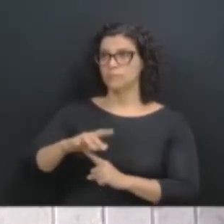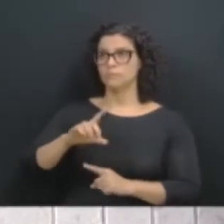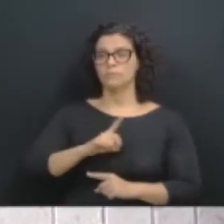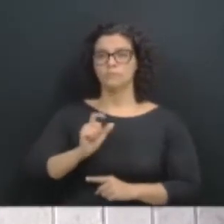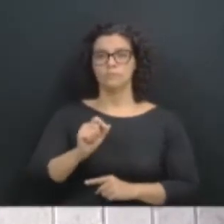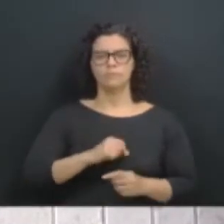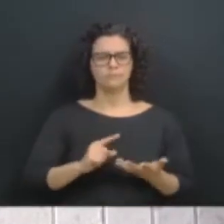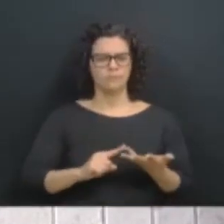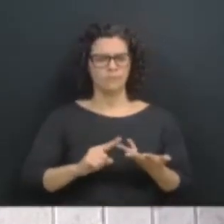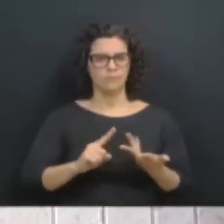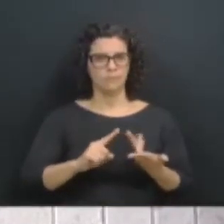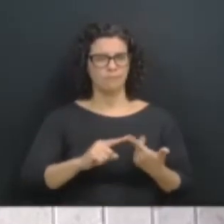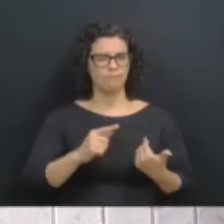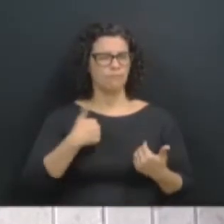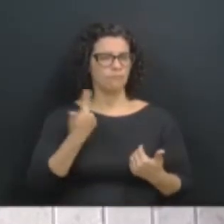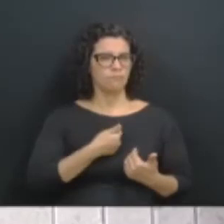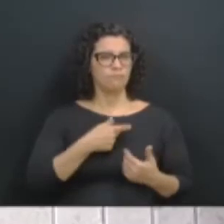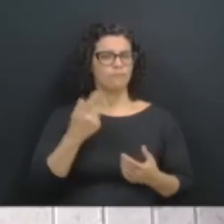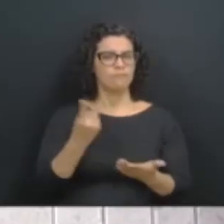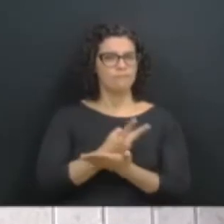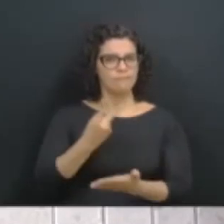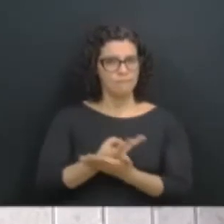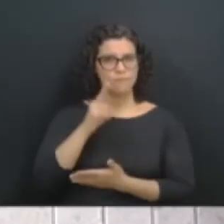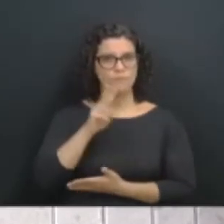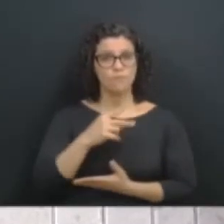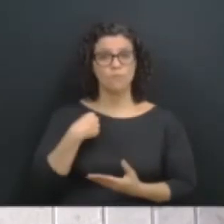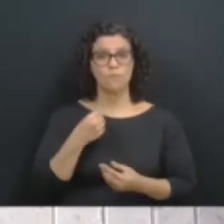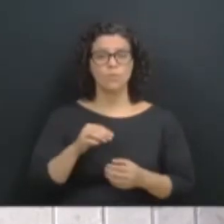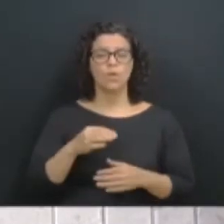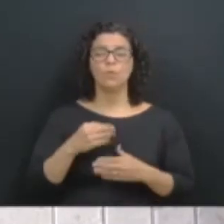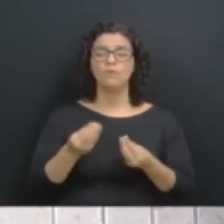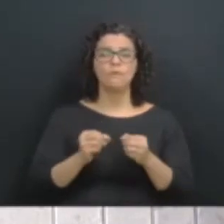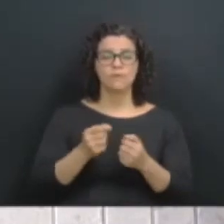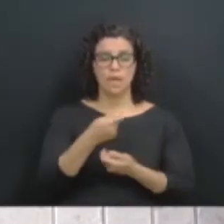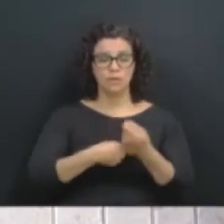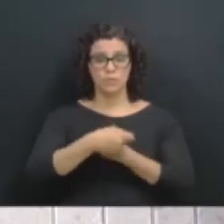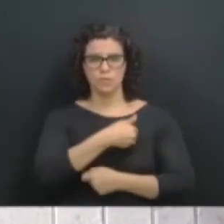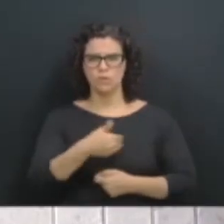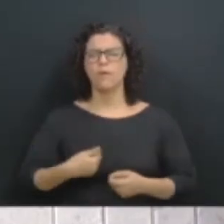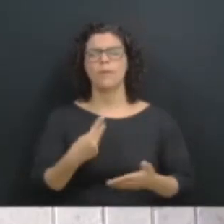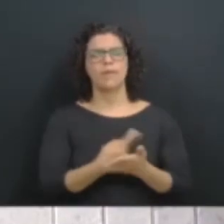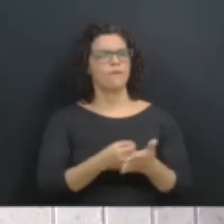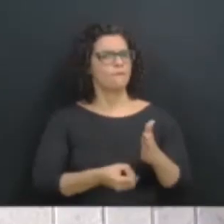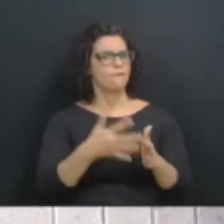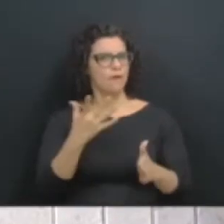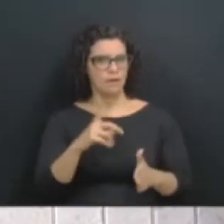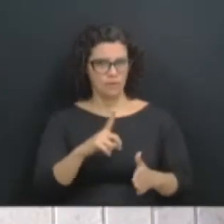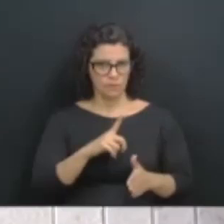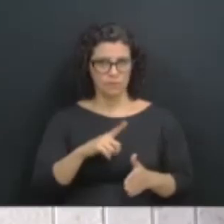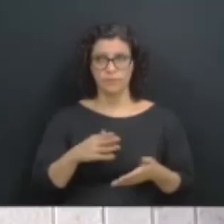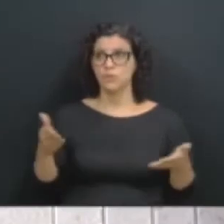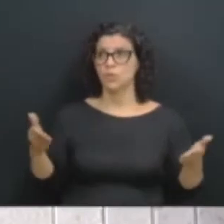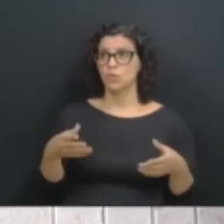cometido inúmeros flagrantes de erros na condução da administração pública. E hoje